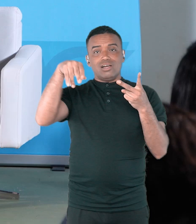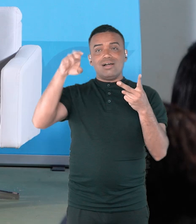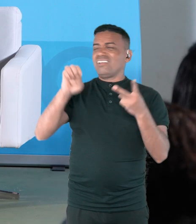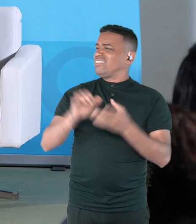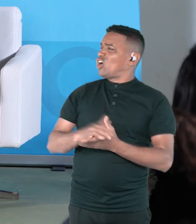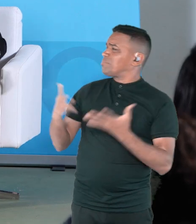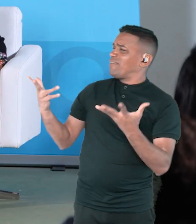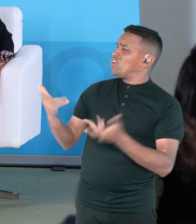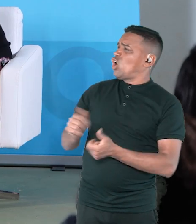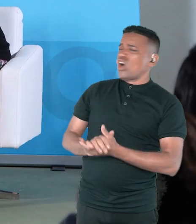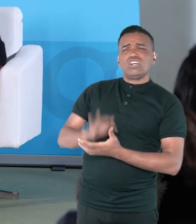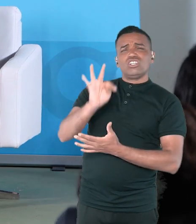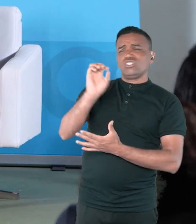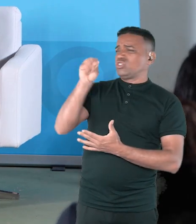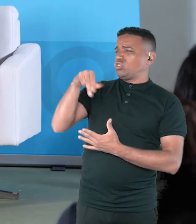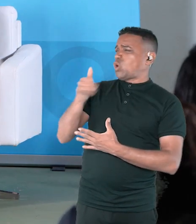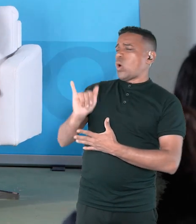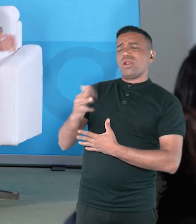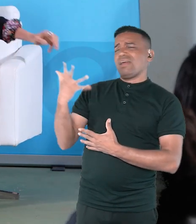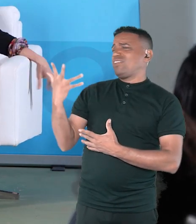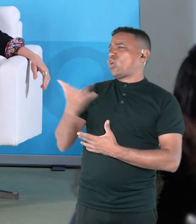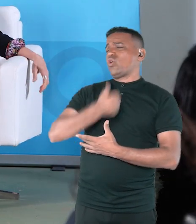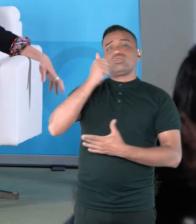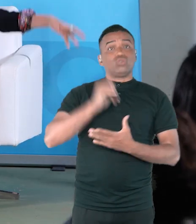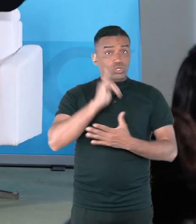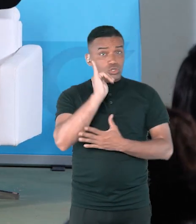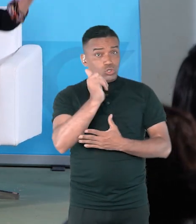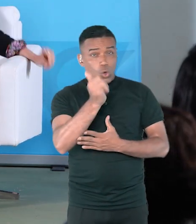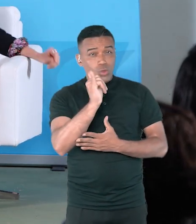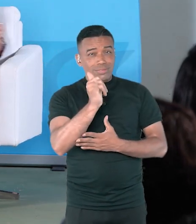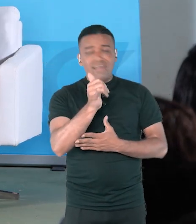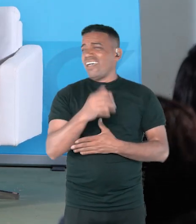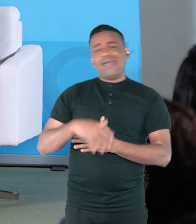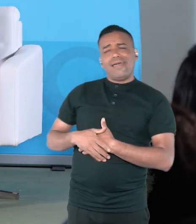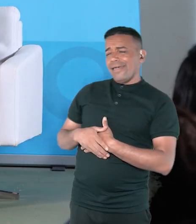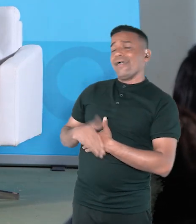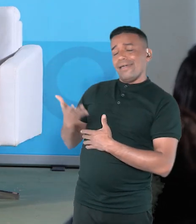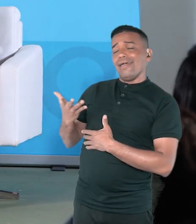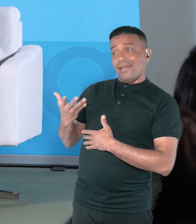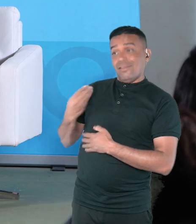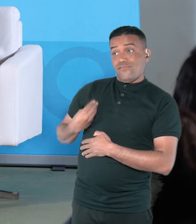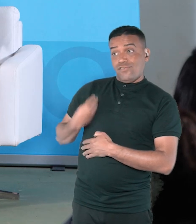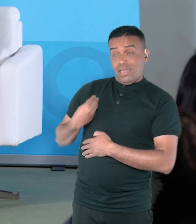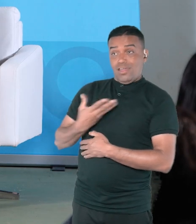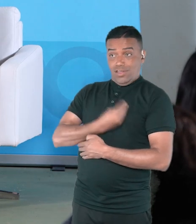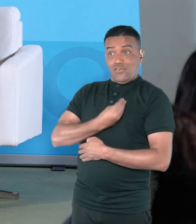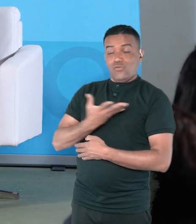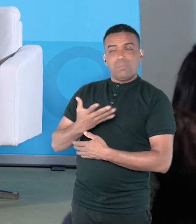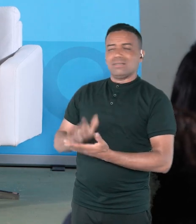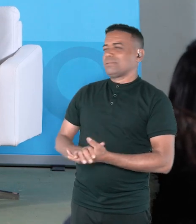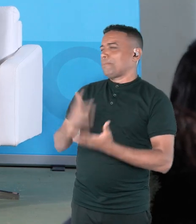inteira. maravilhosos os dois. Né? O Tony é uma das pessoas mais elegantes. Não, o Tony Eu te contei que ele Tony não existe. Ele existe, eu estou lá com ele,